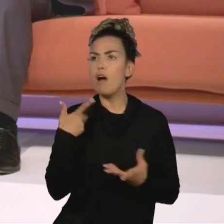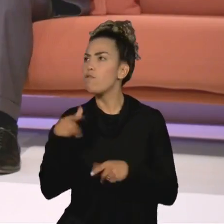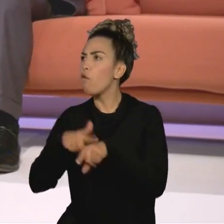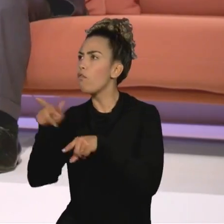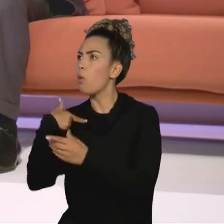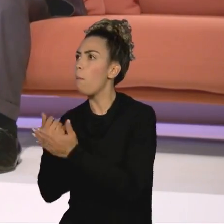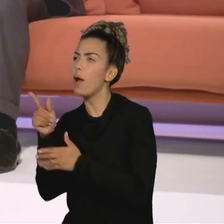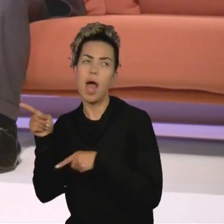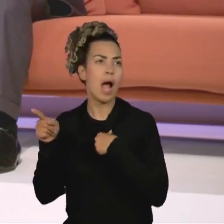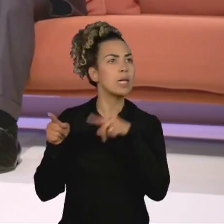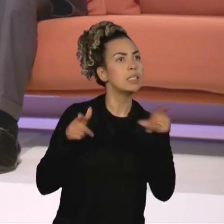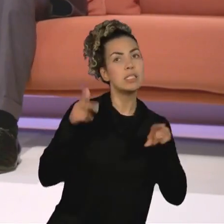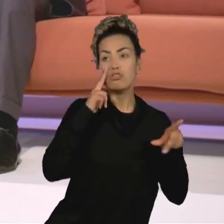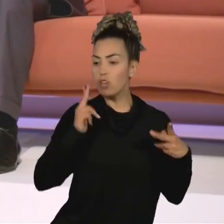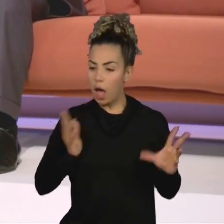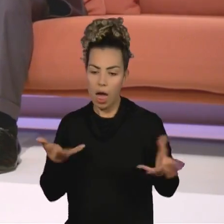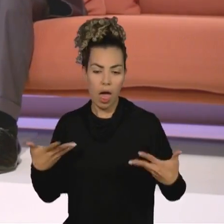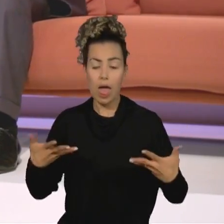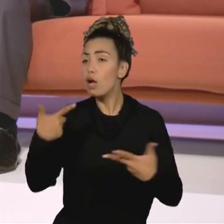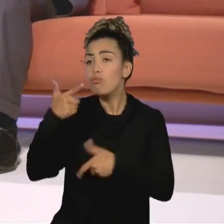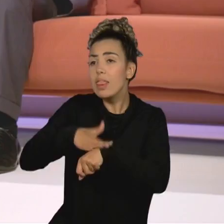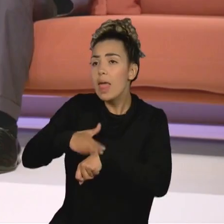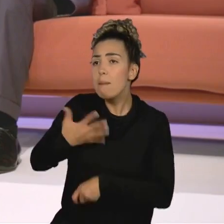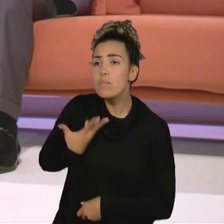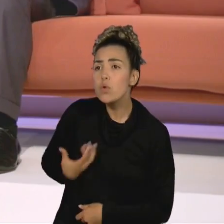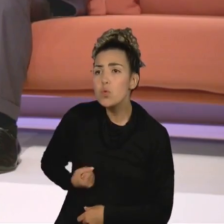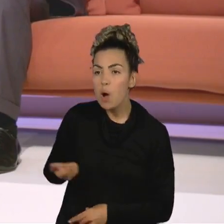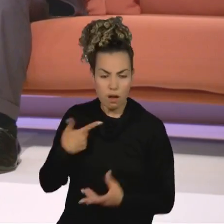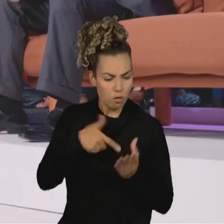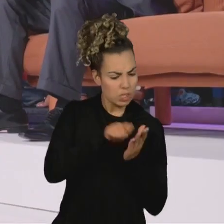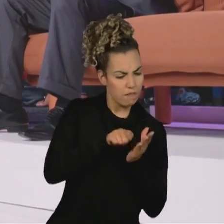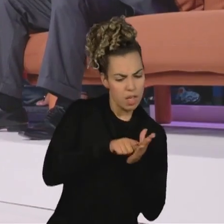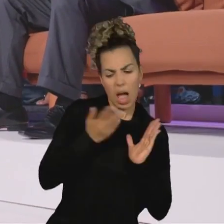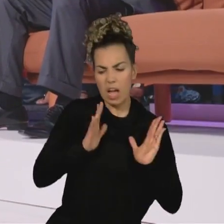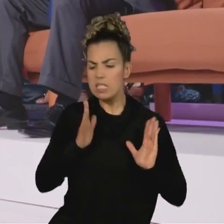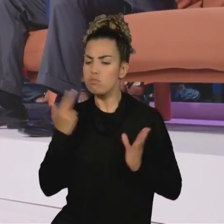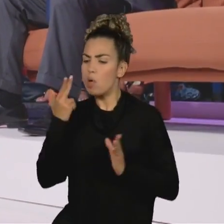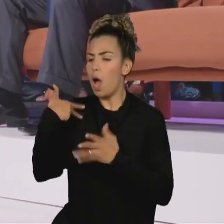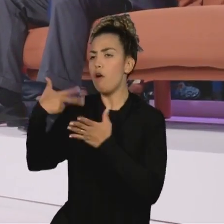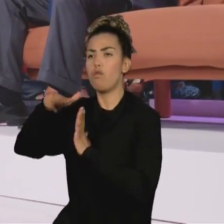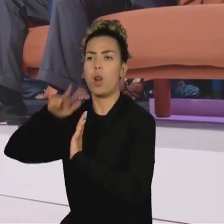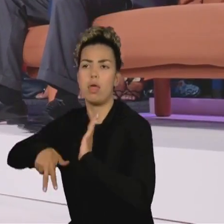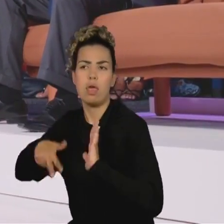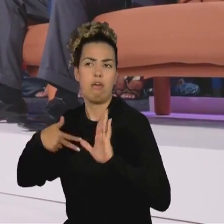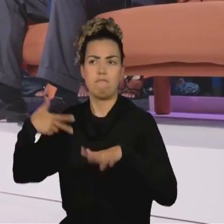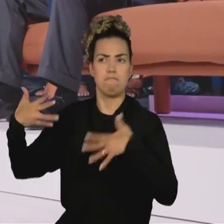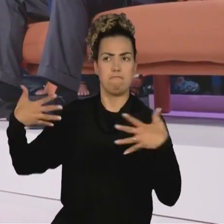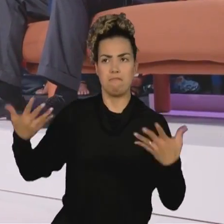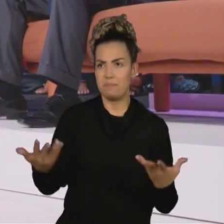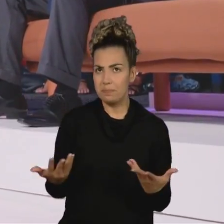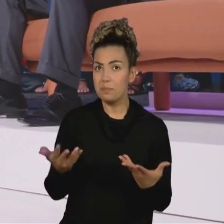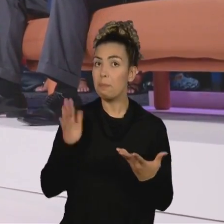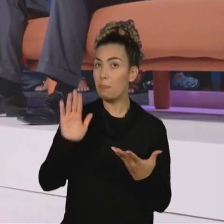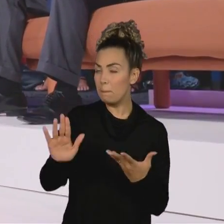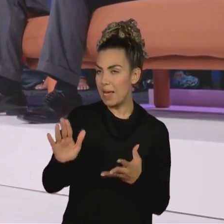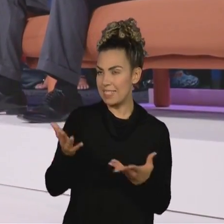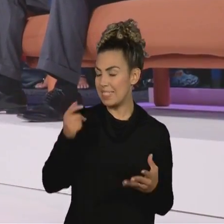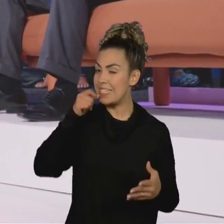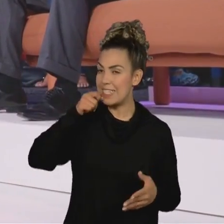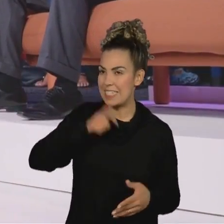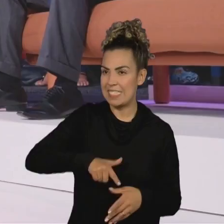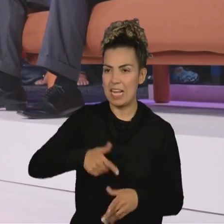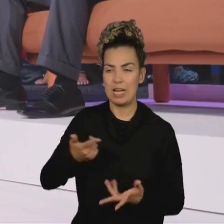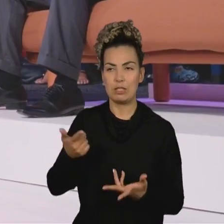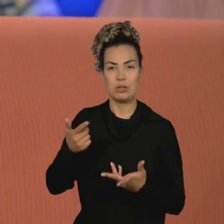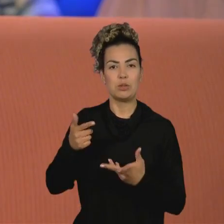quê, já vou correr, vou escrever, vou ler. Mas, sabe, Xelita, a gente falou do negócio da cultura, eu sei que você é picado